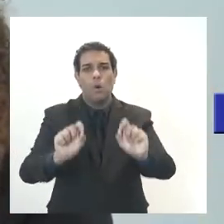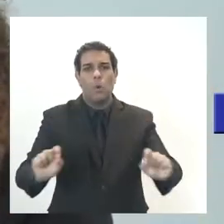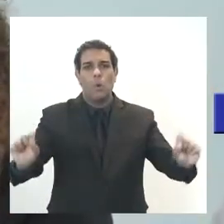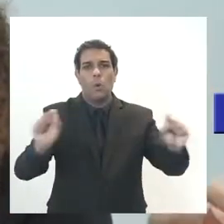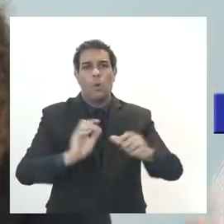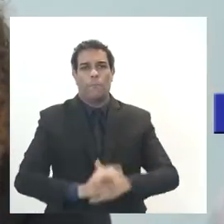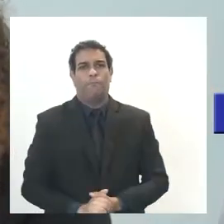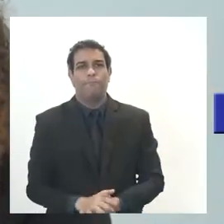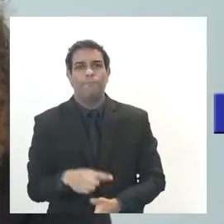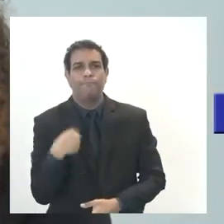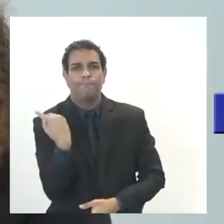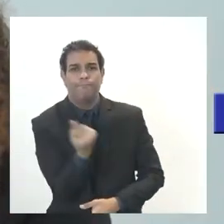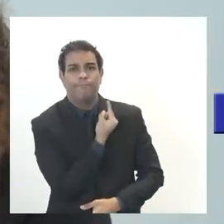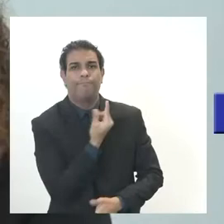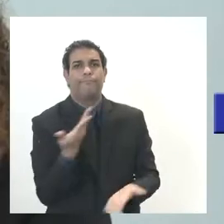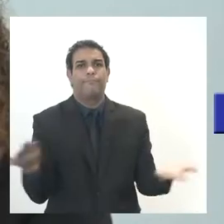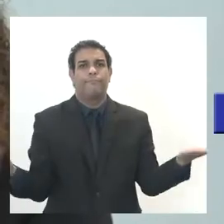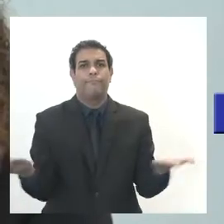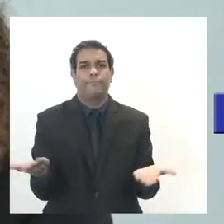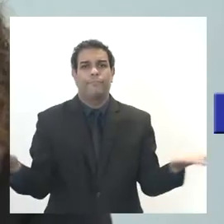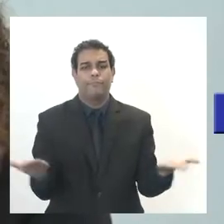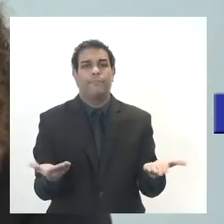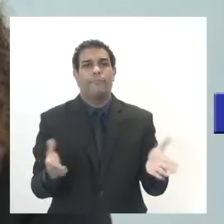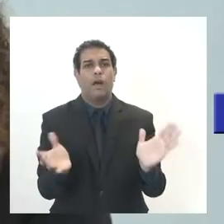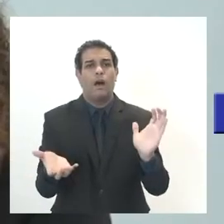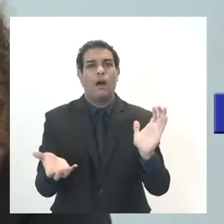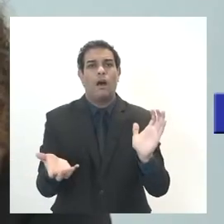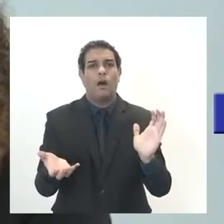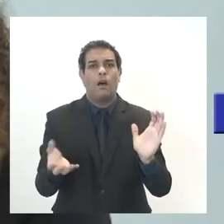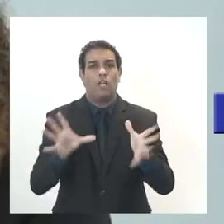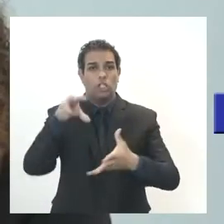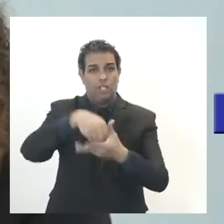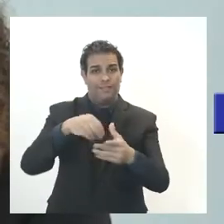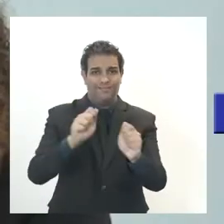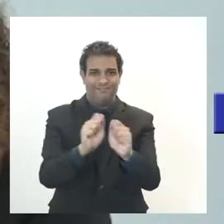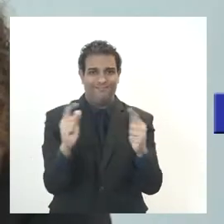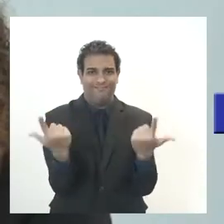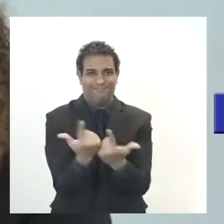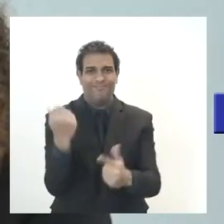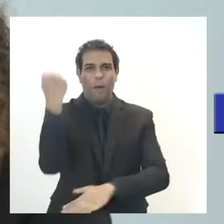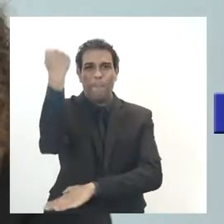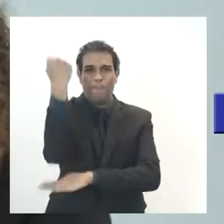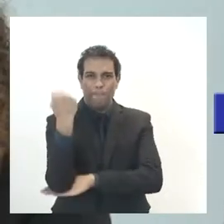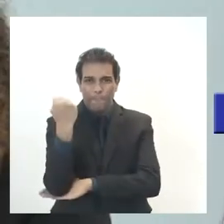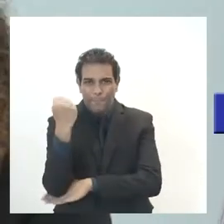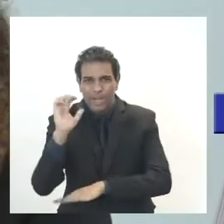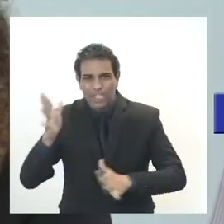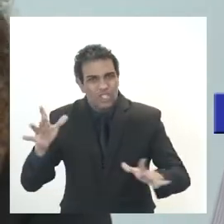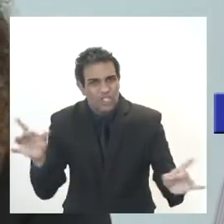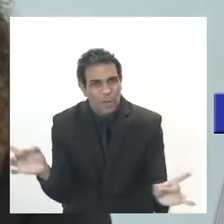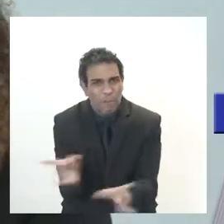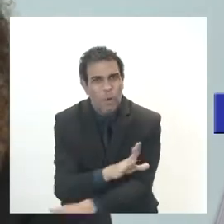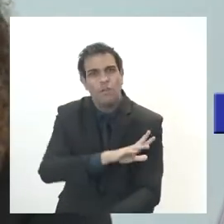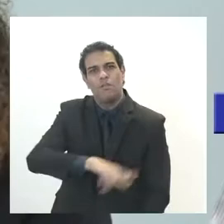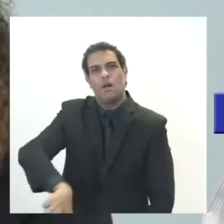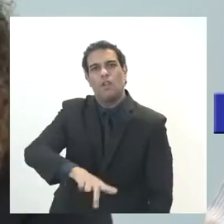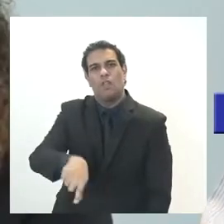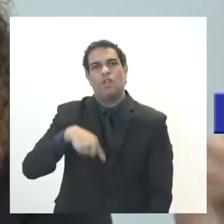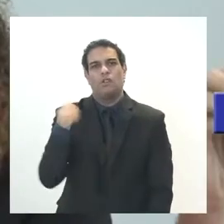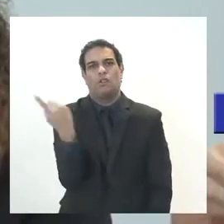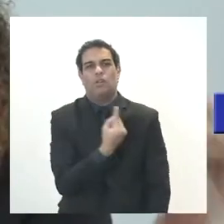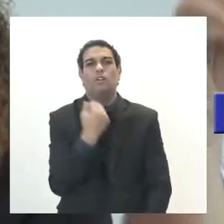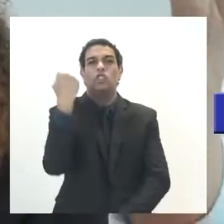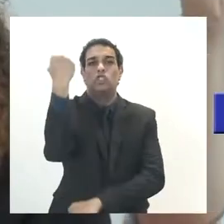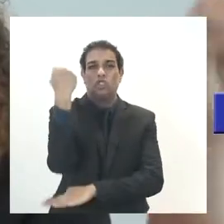elemento a gente está certinho pulando no Parlamento para resistir o Marques a resistência não virar do Parlamento a